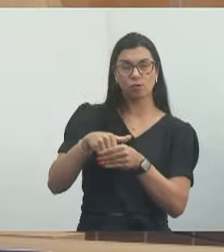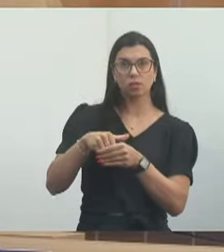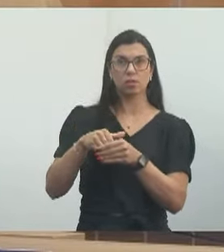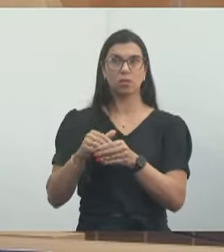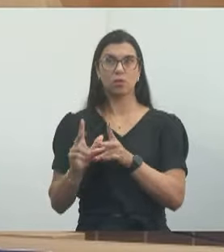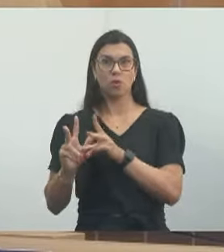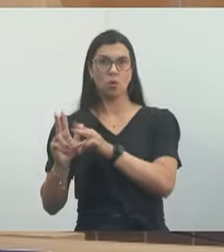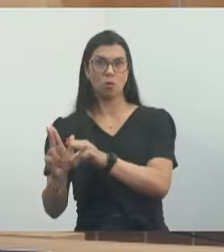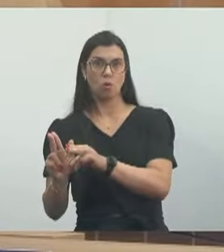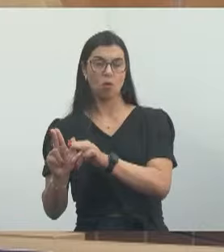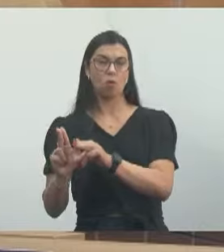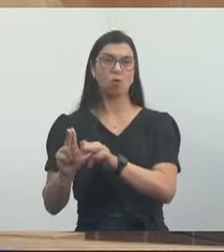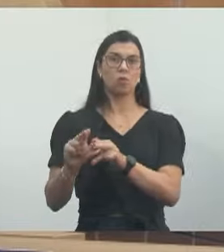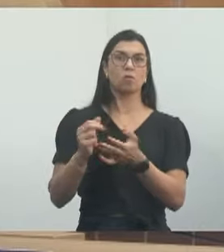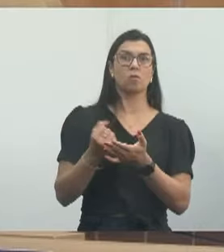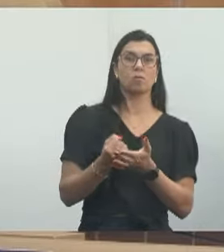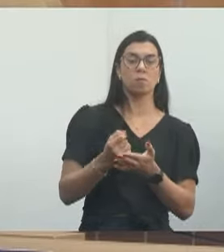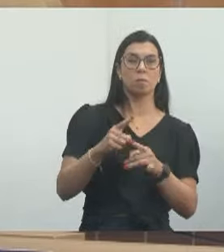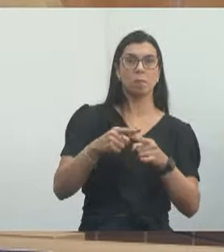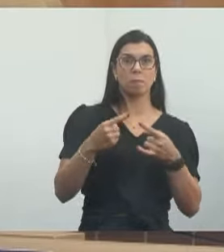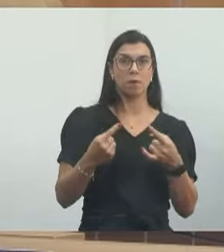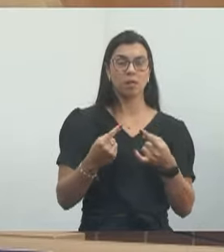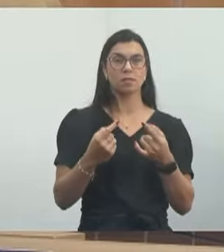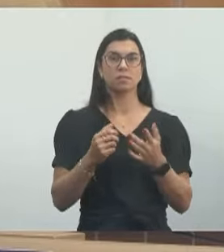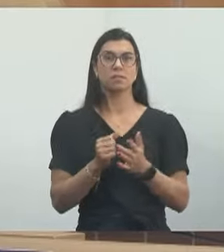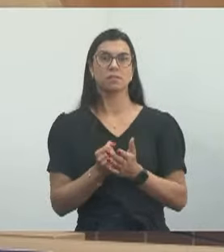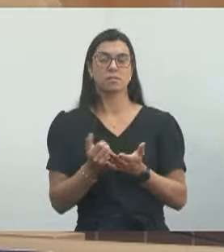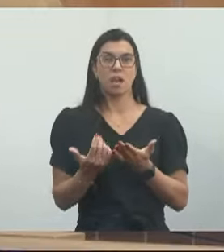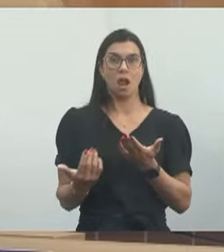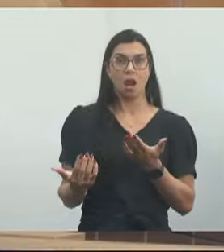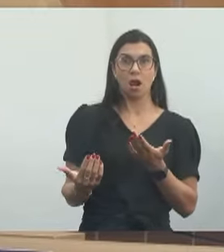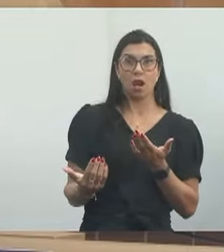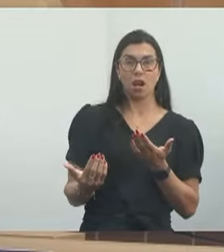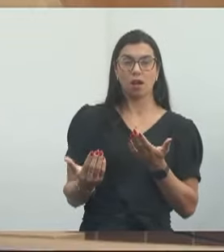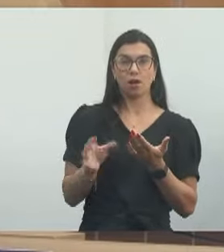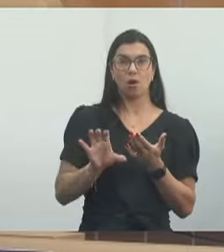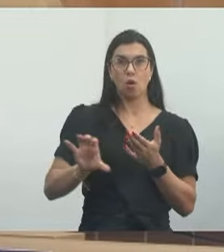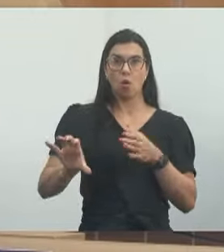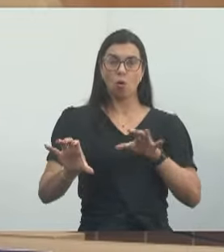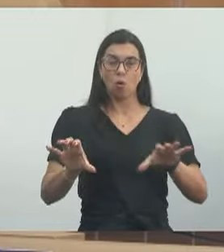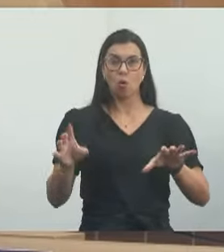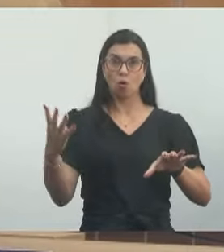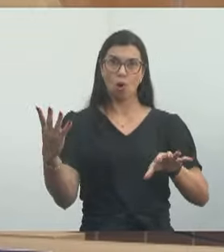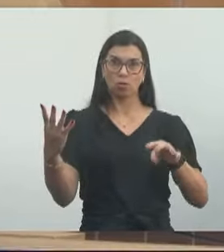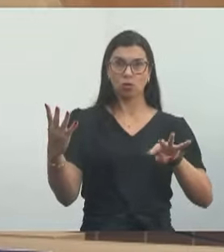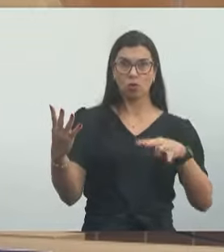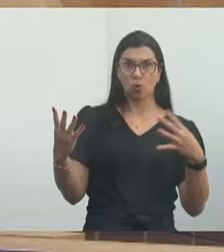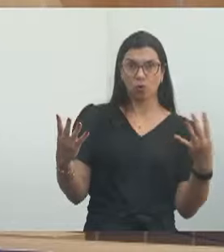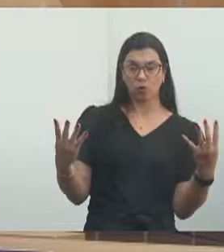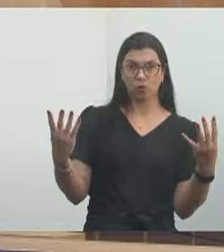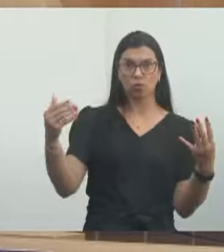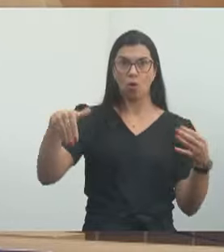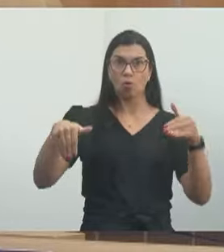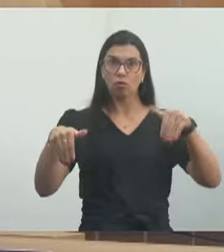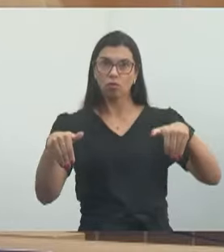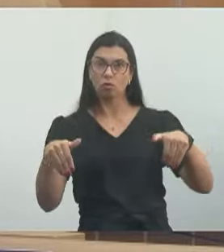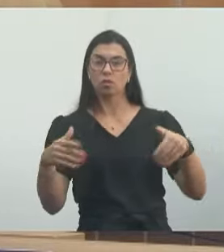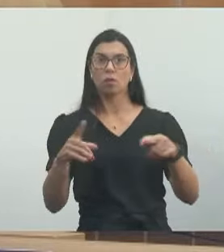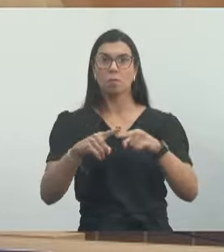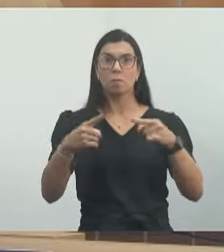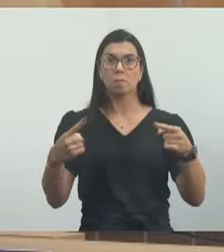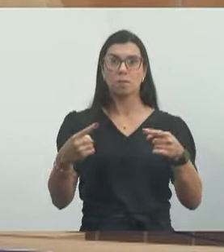diferente, poderia dar um problema. Mas existe um parágrafo, que é o parágrafo 4º, que fala que o presidente do conselho, ele